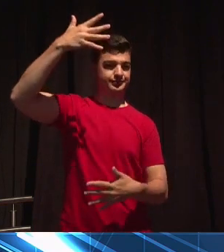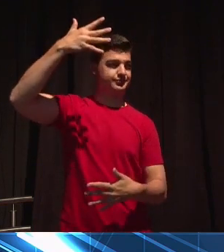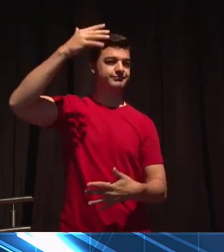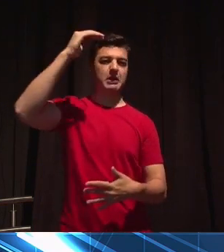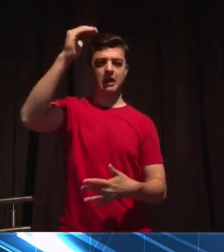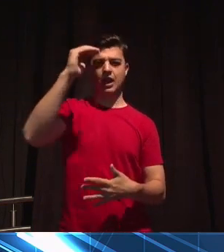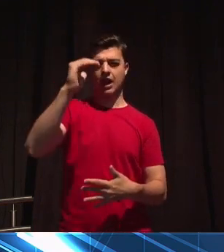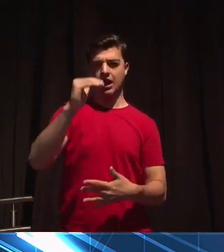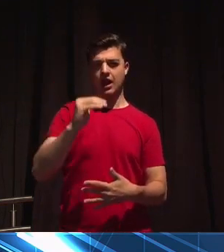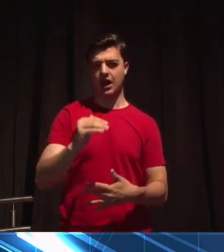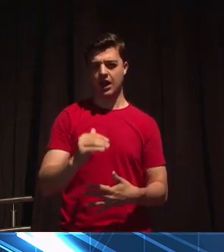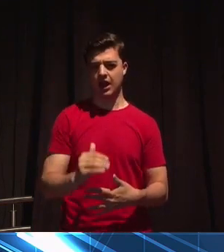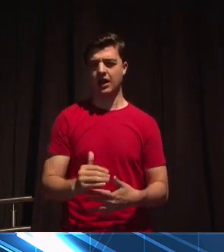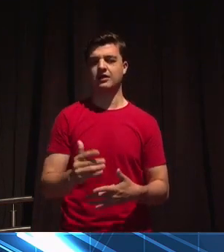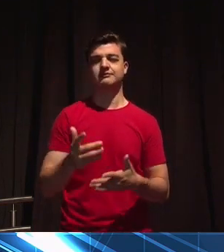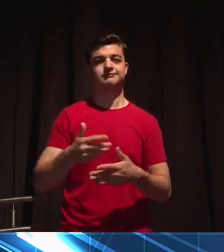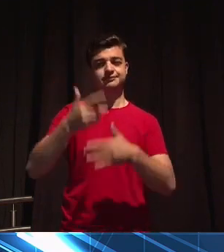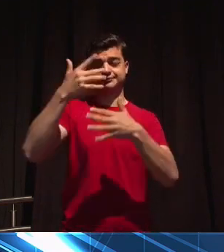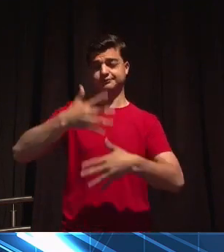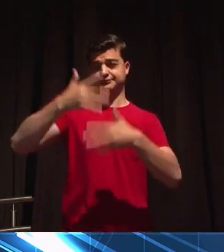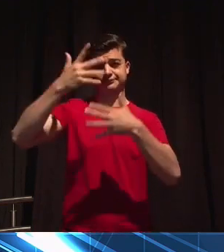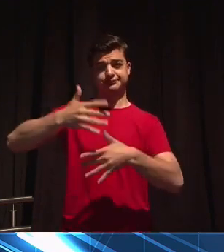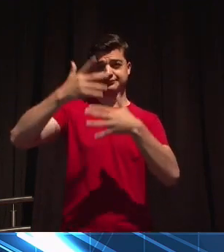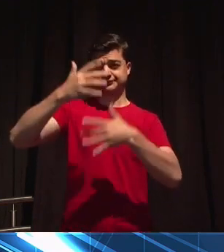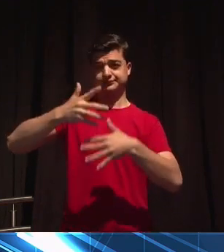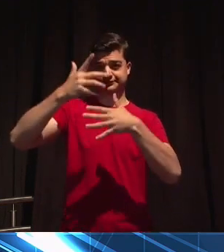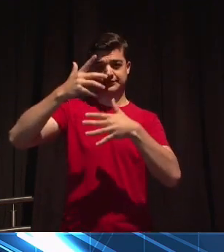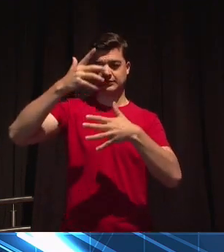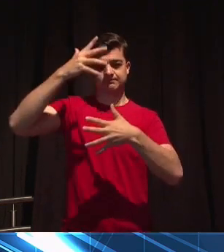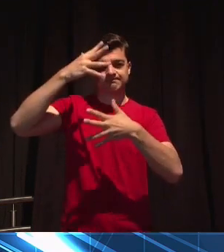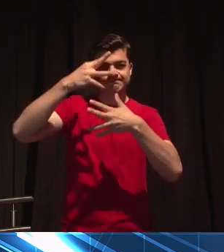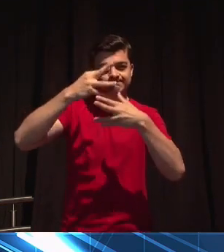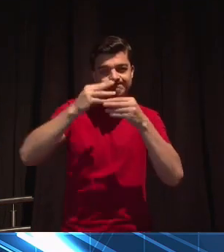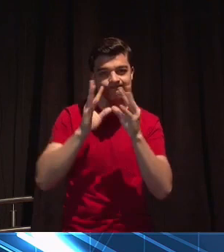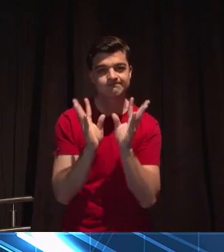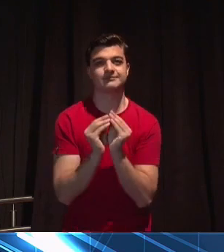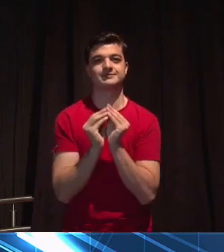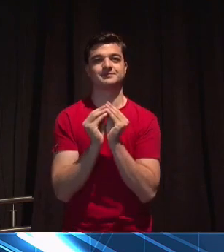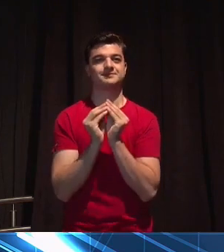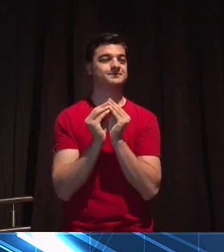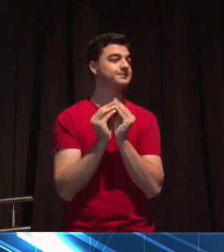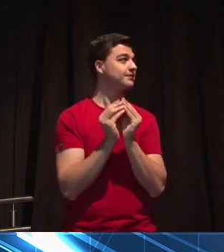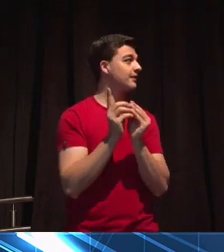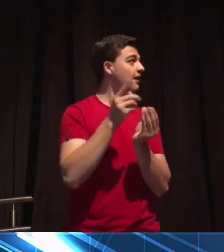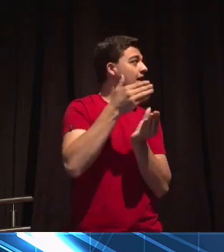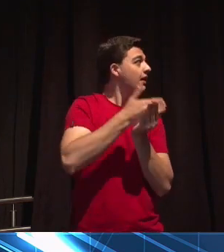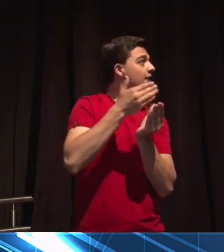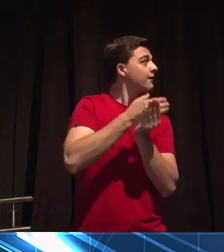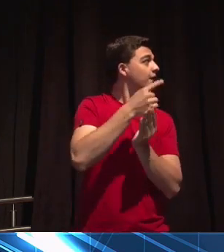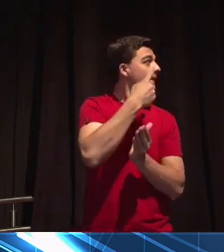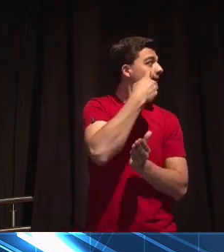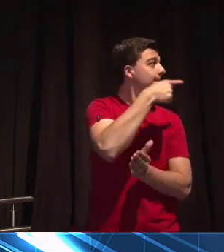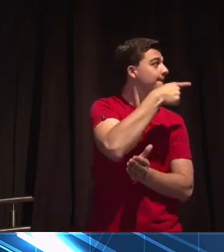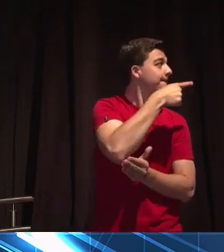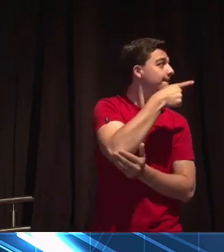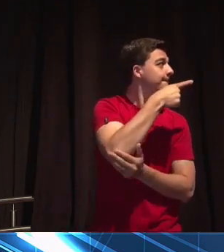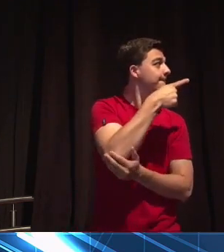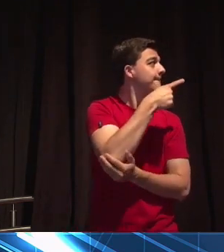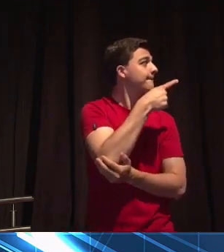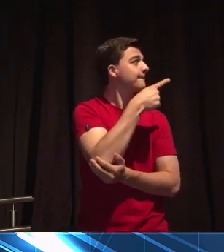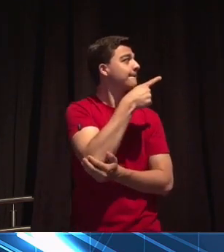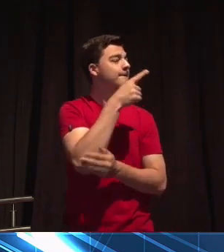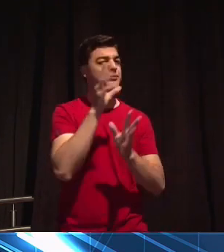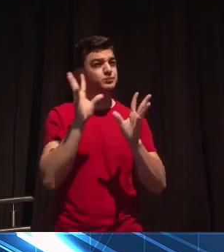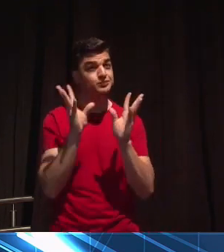listando o código do cotuba então eu vou fazer o seguinte eu vou dar uma resumida é um arquivo Men ponto Java que tem uma classe Man